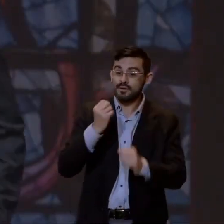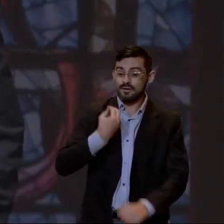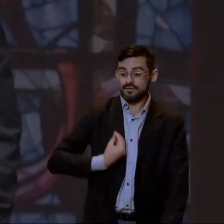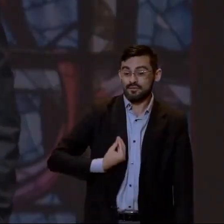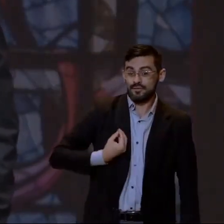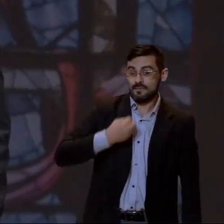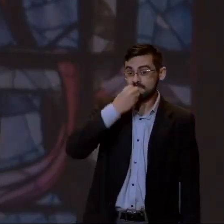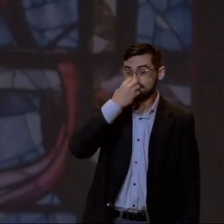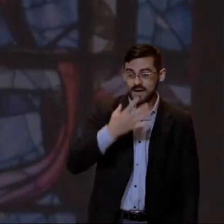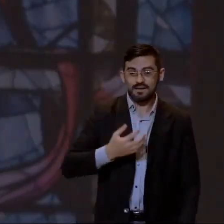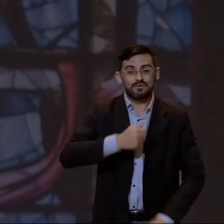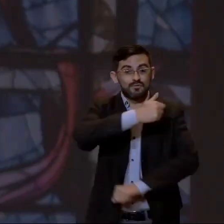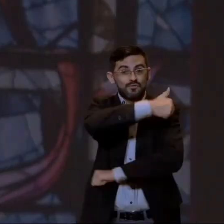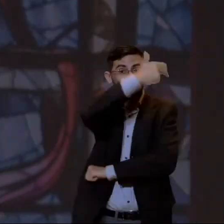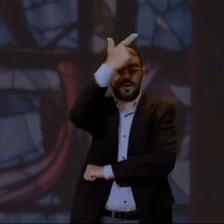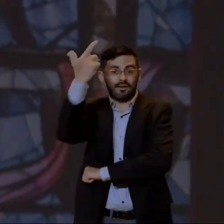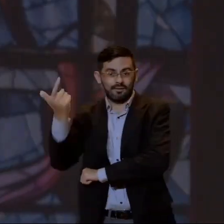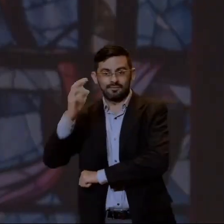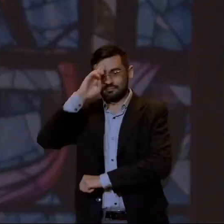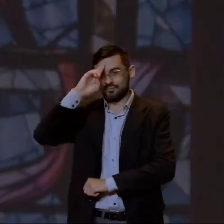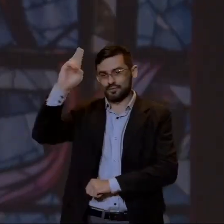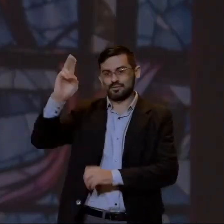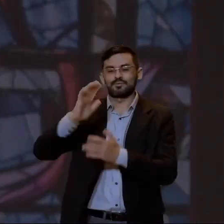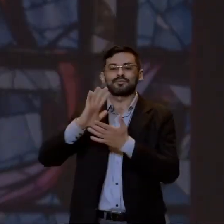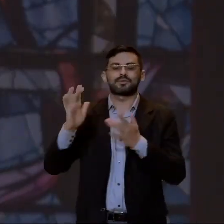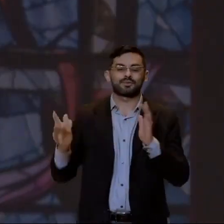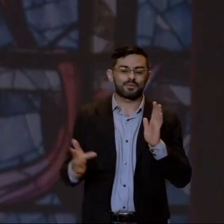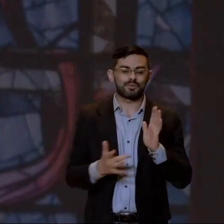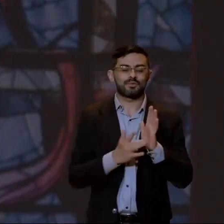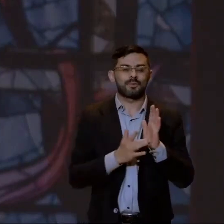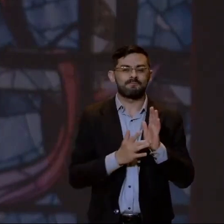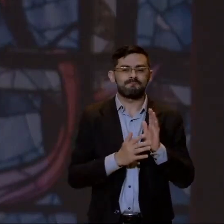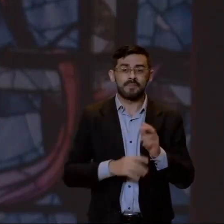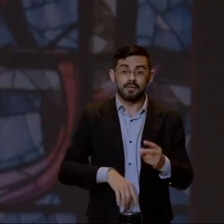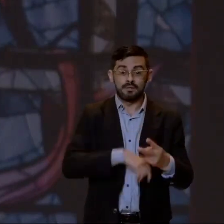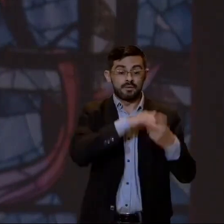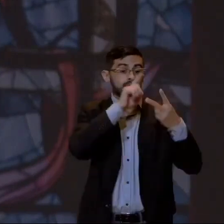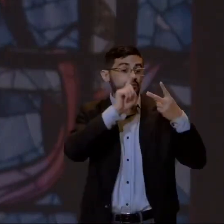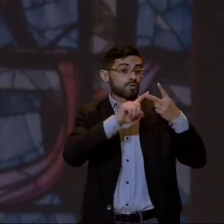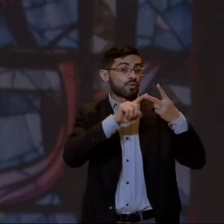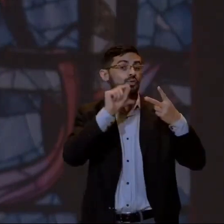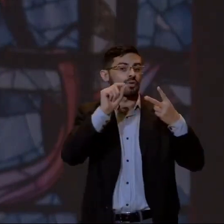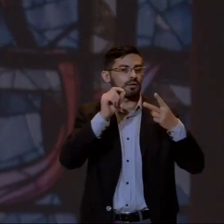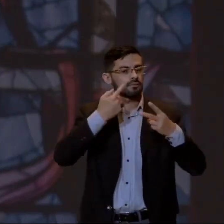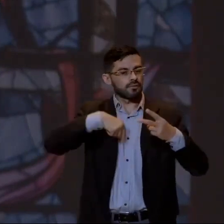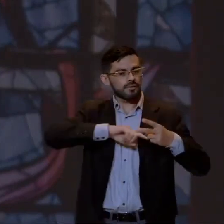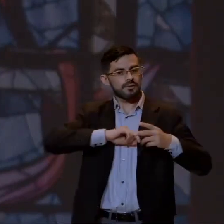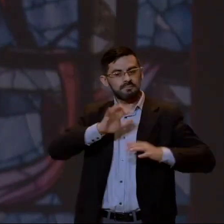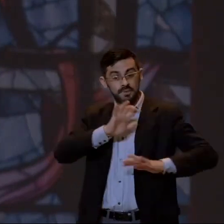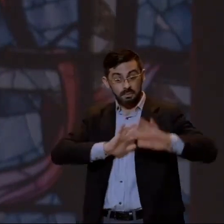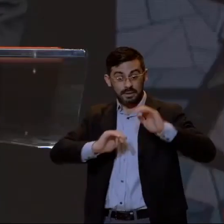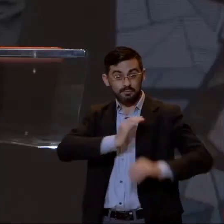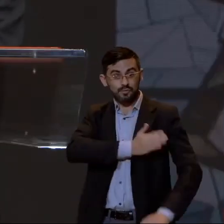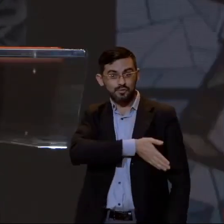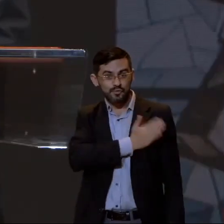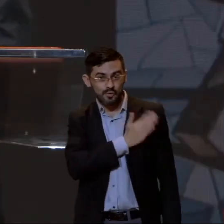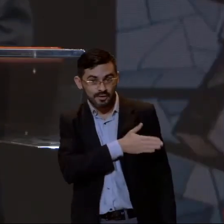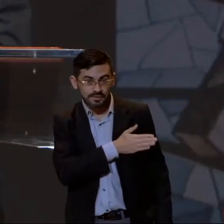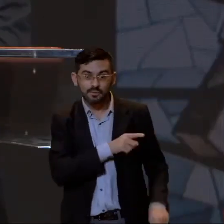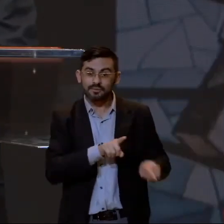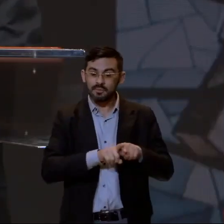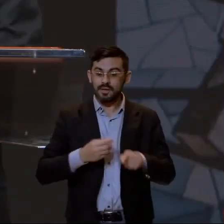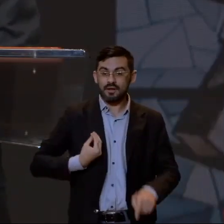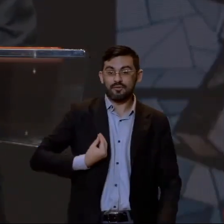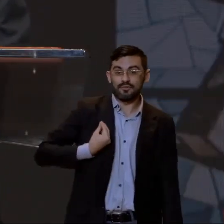o Natal do Senhor Jesus. Em segundo lugar, a gente prepara o nosso coração e a nossa vida